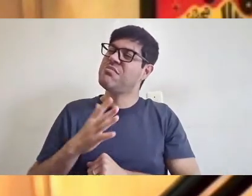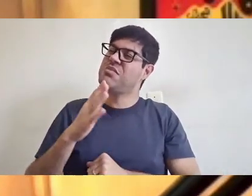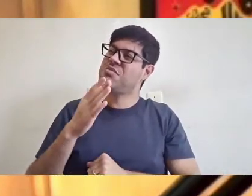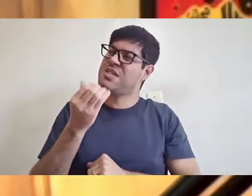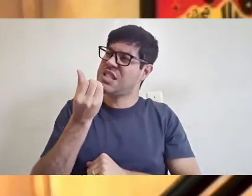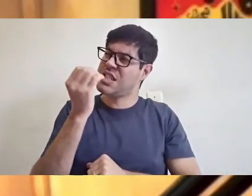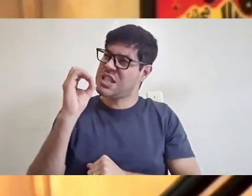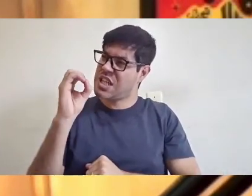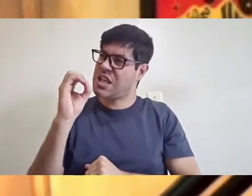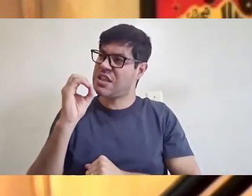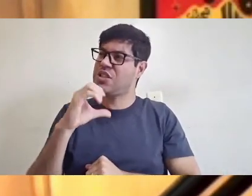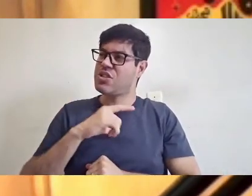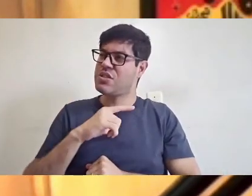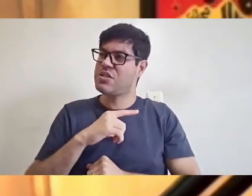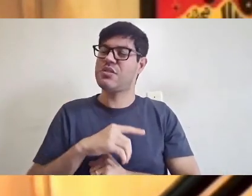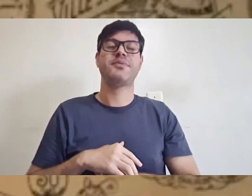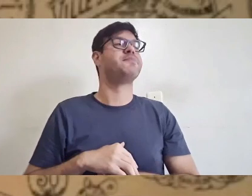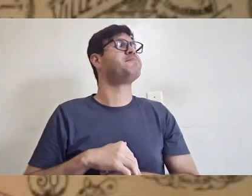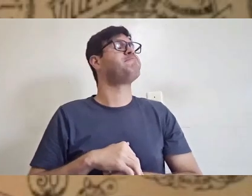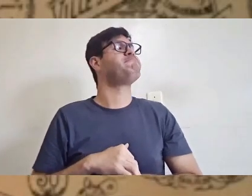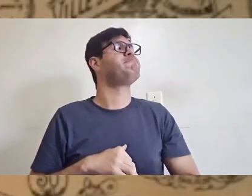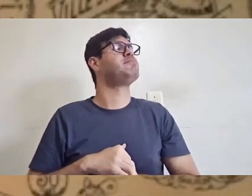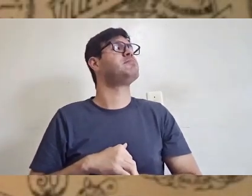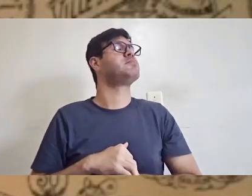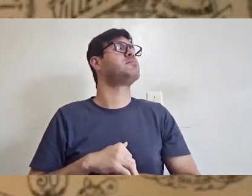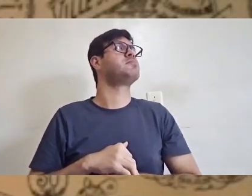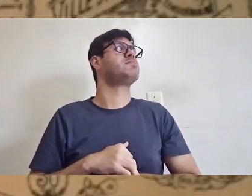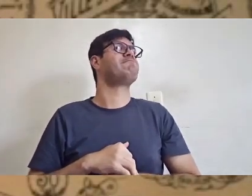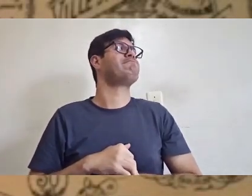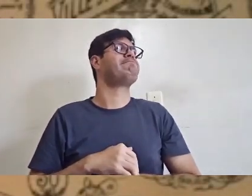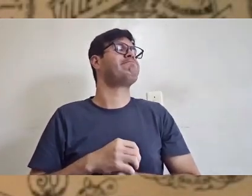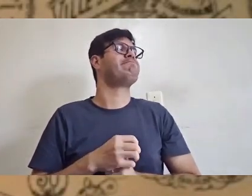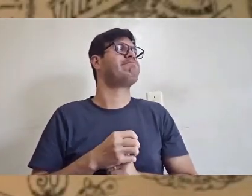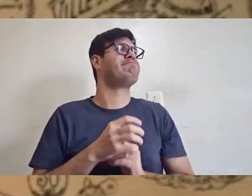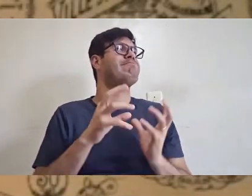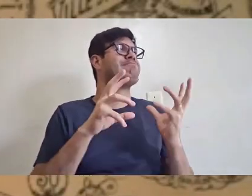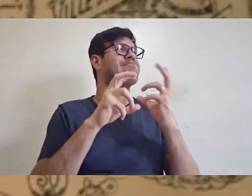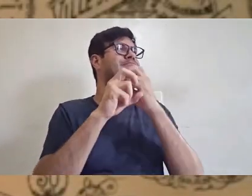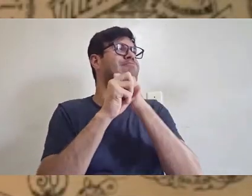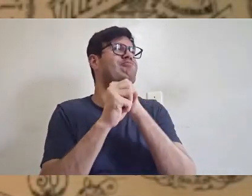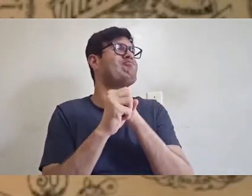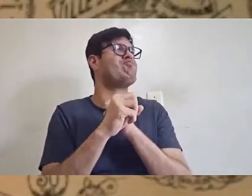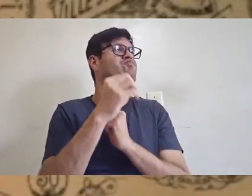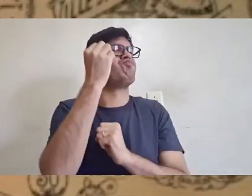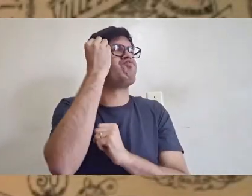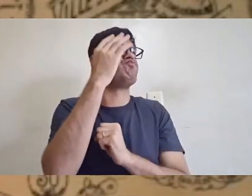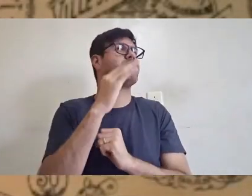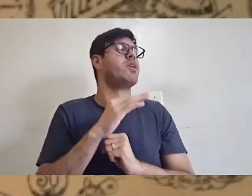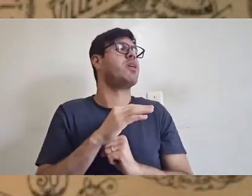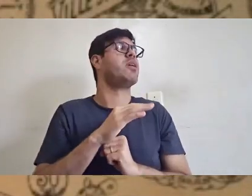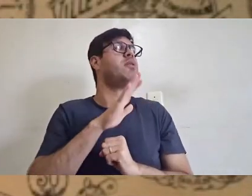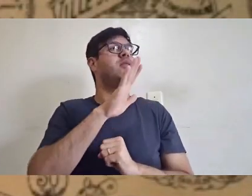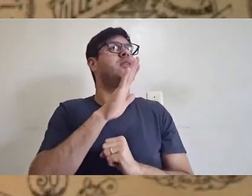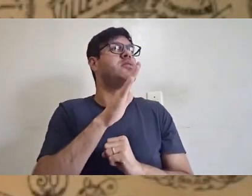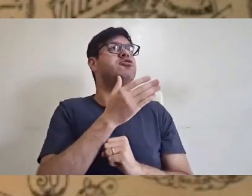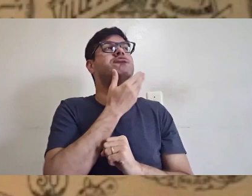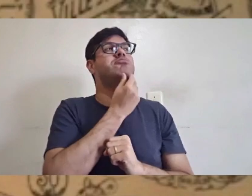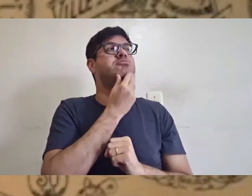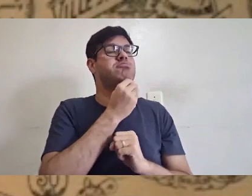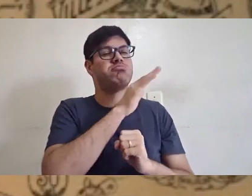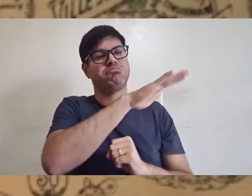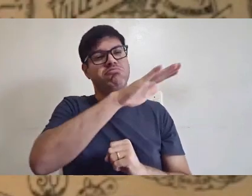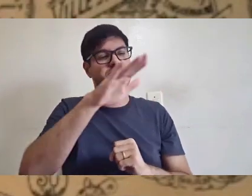e poucos tinha, não? Olha, eu não sei a quantidade, mas tínhamos muitos garotos, né, que